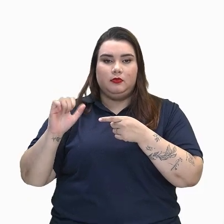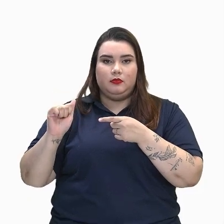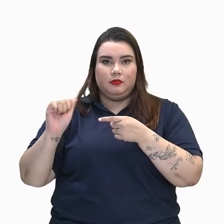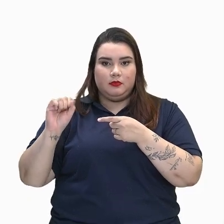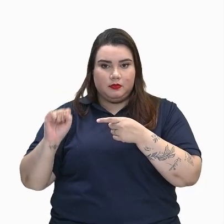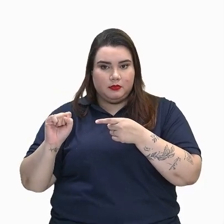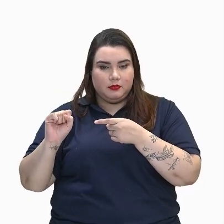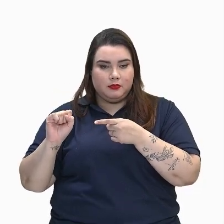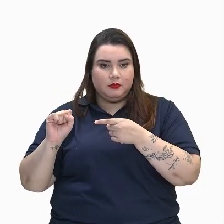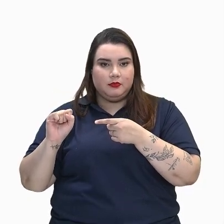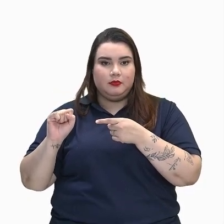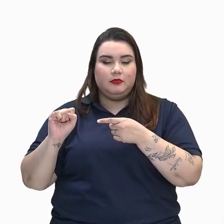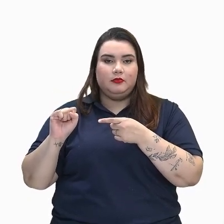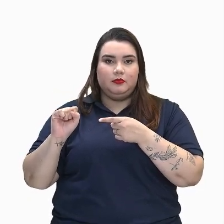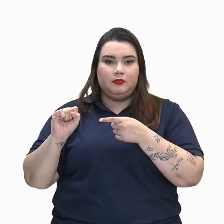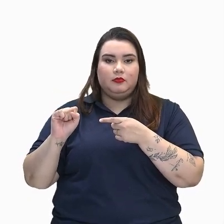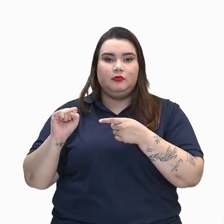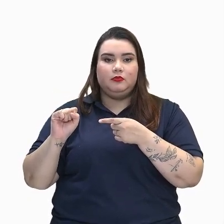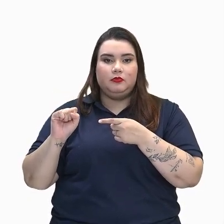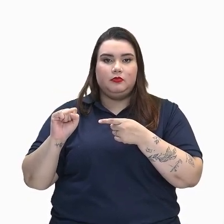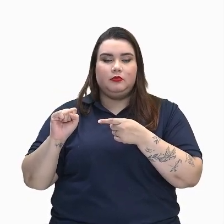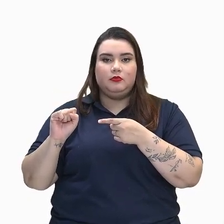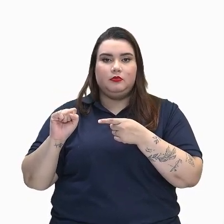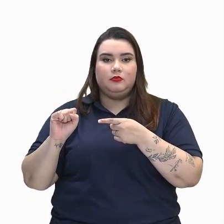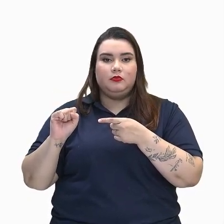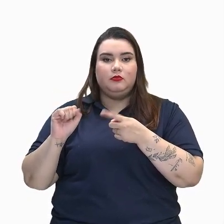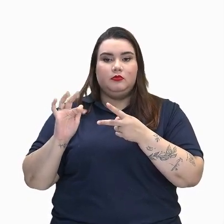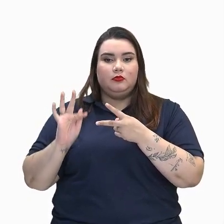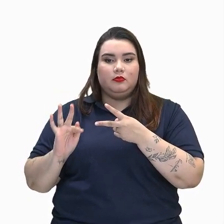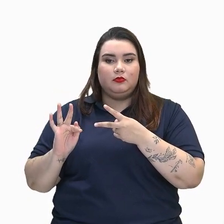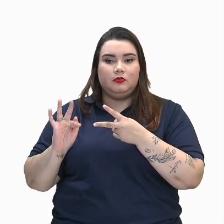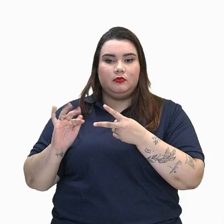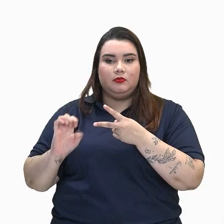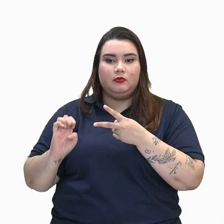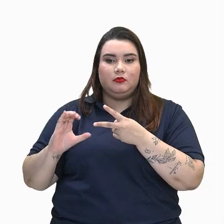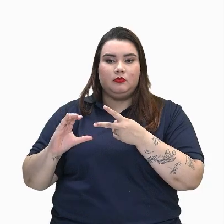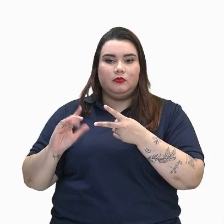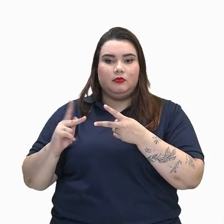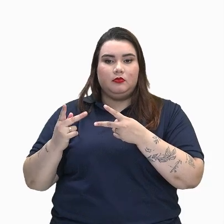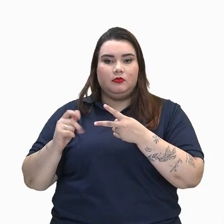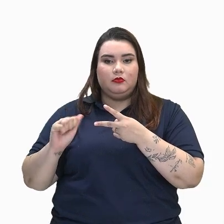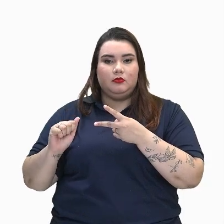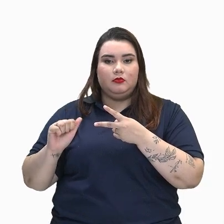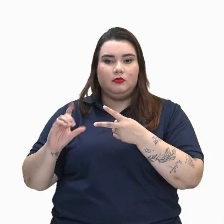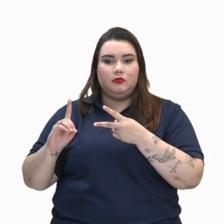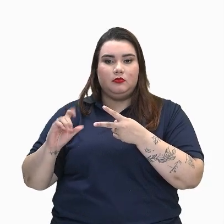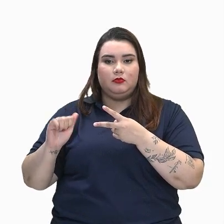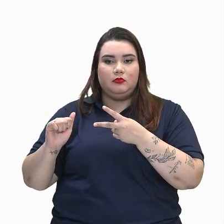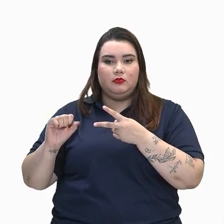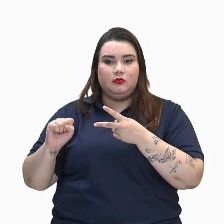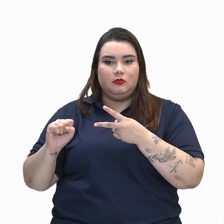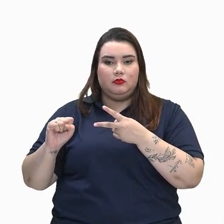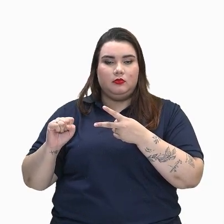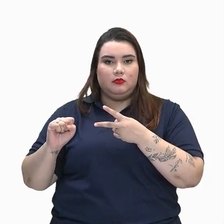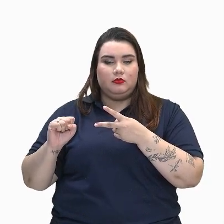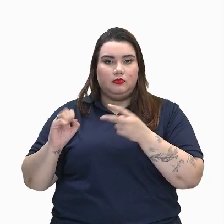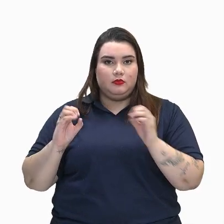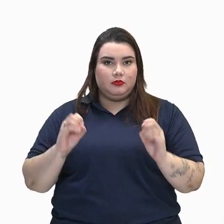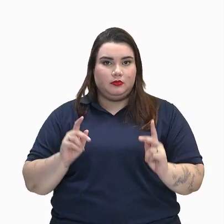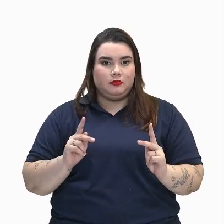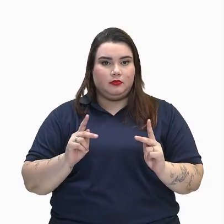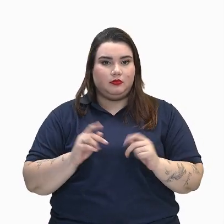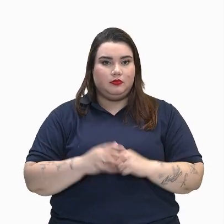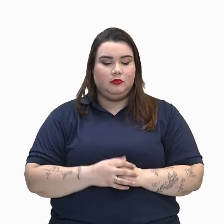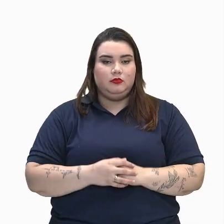perguntas abertas e nós temos as perguntas fechadas, certo?